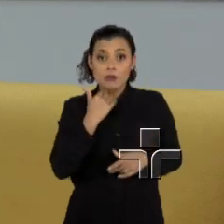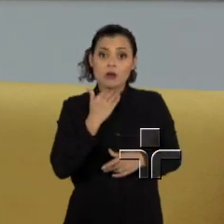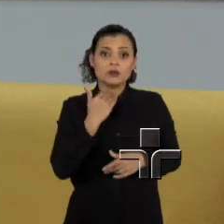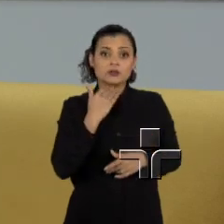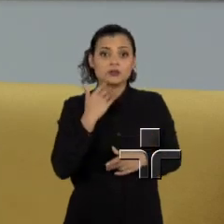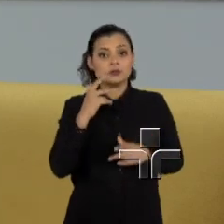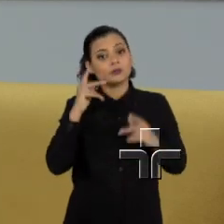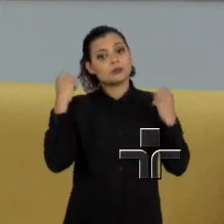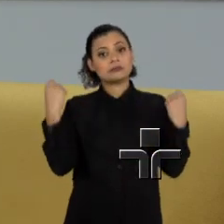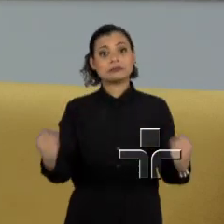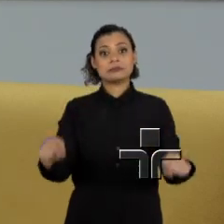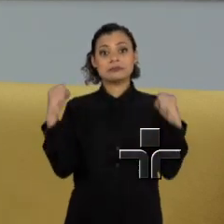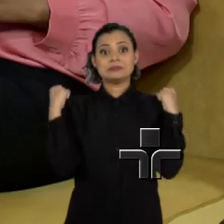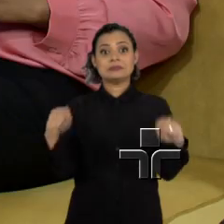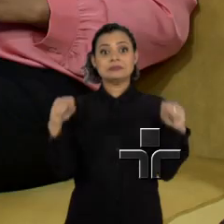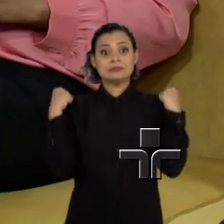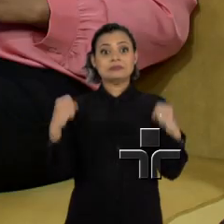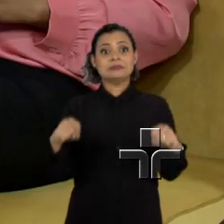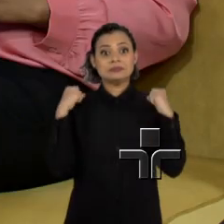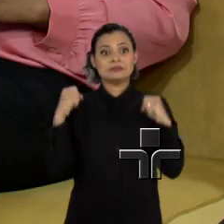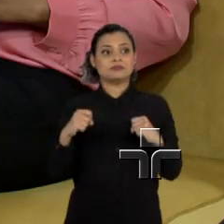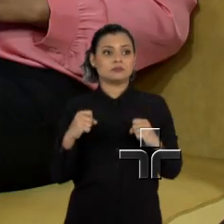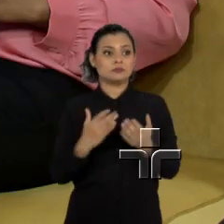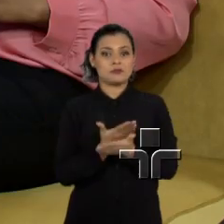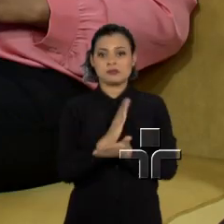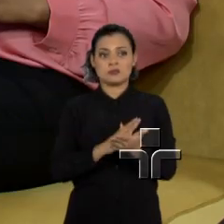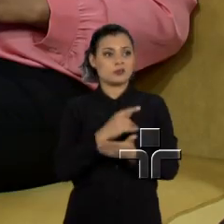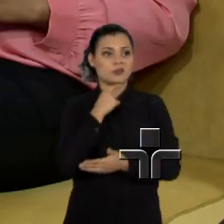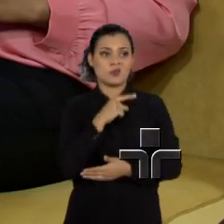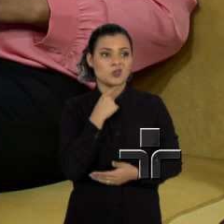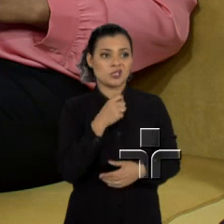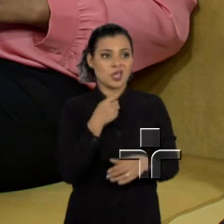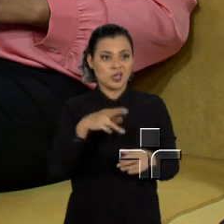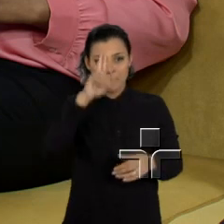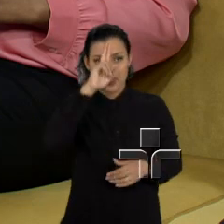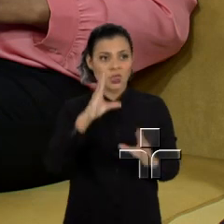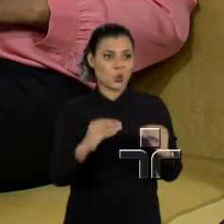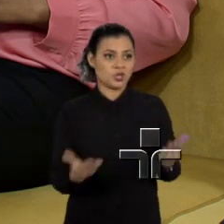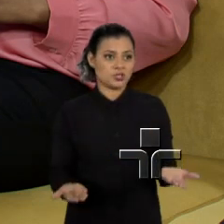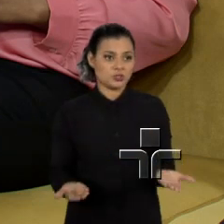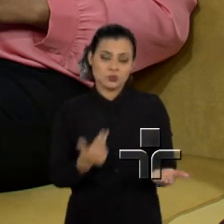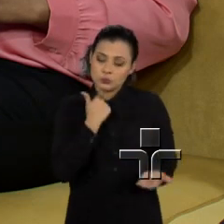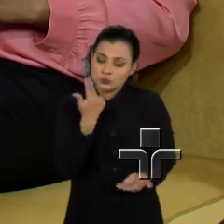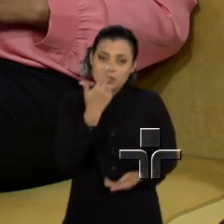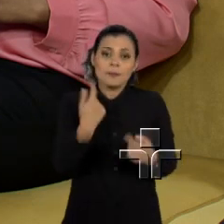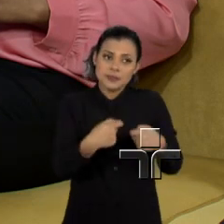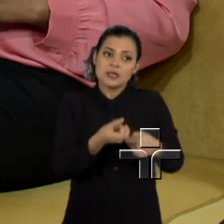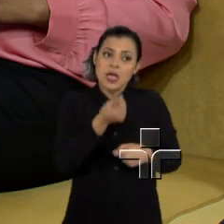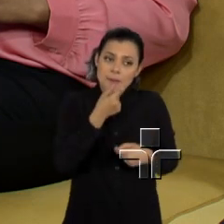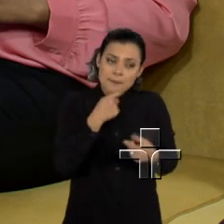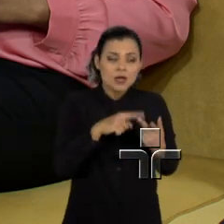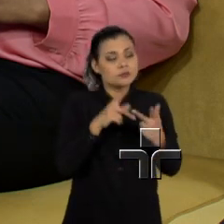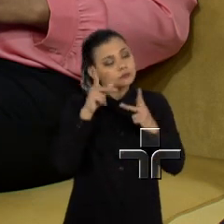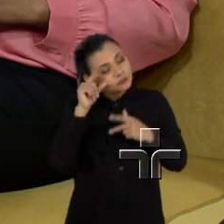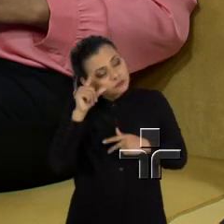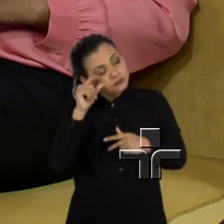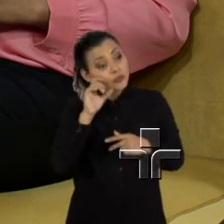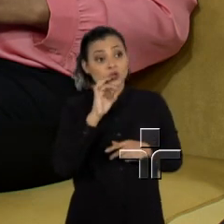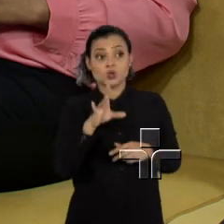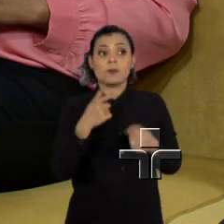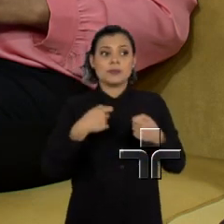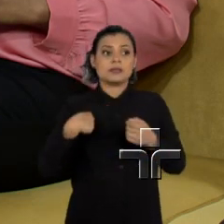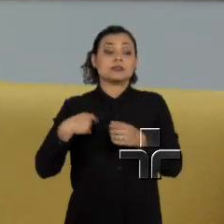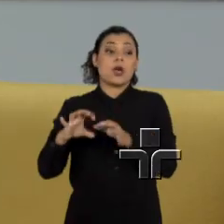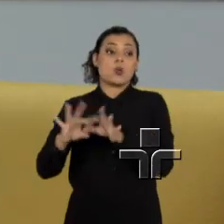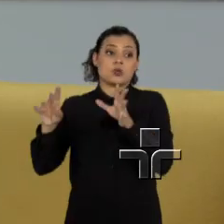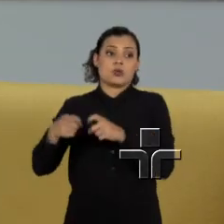na academia, chegar em casa e falar que tem dificuldade de sono. E medicações, seja para insônia ou outros distúrbios, somente com prescrição